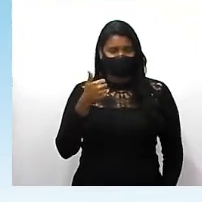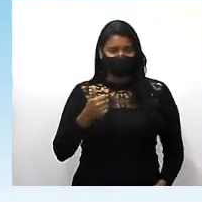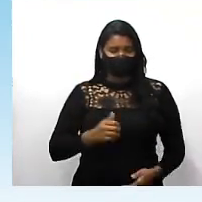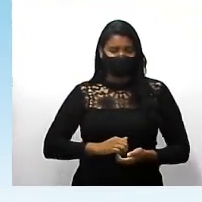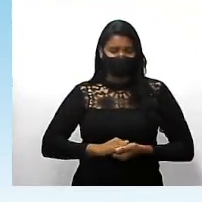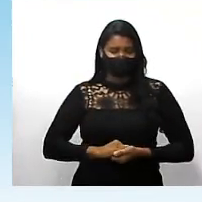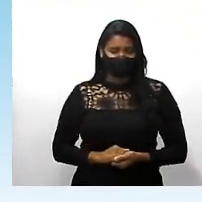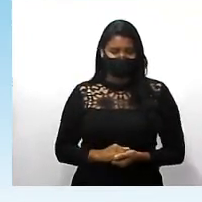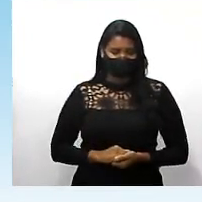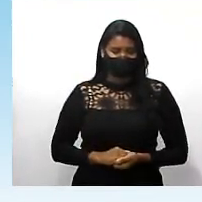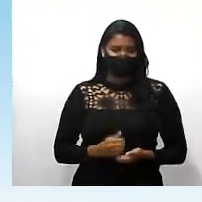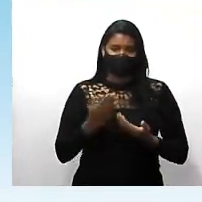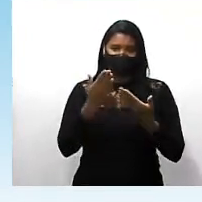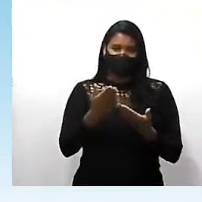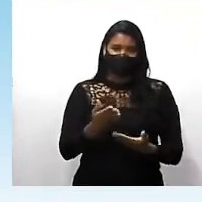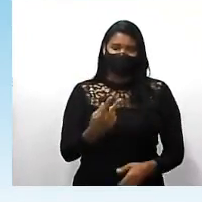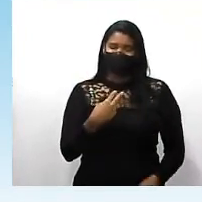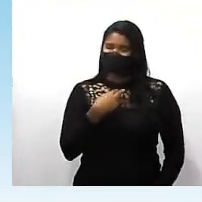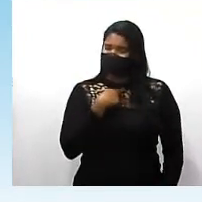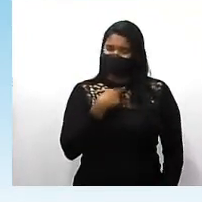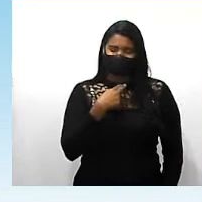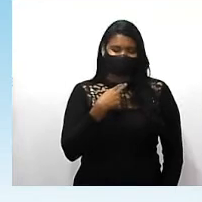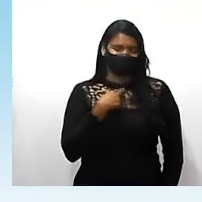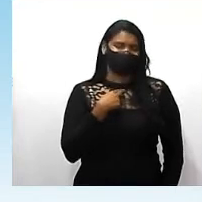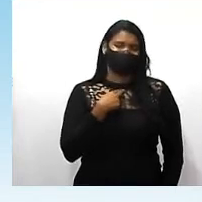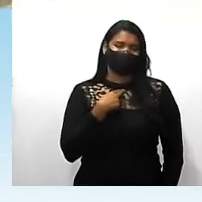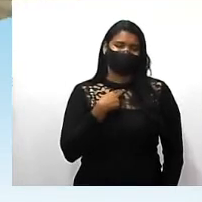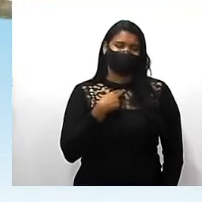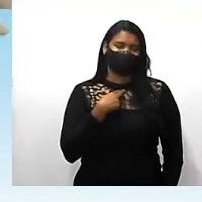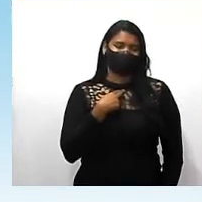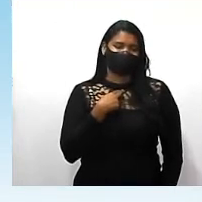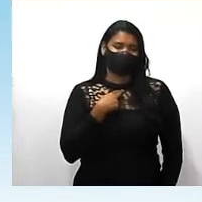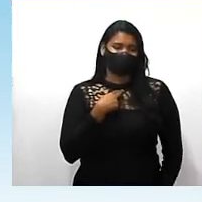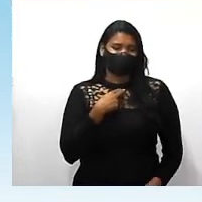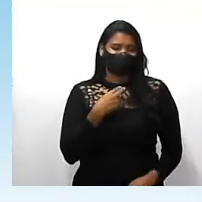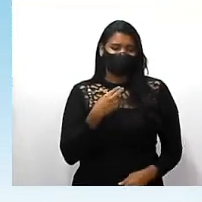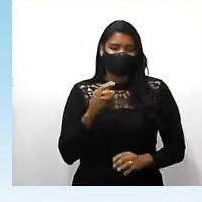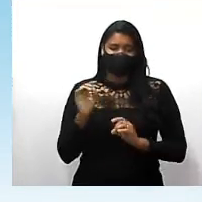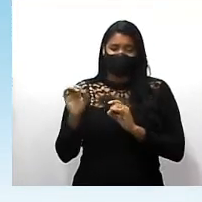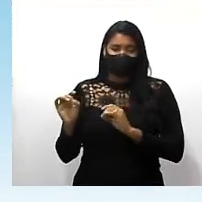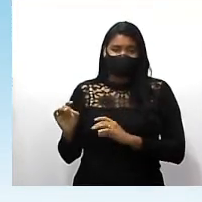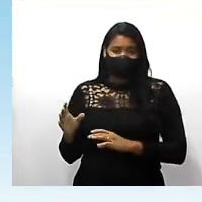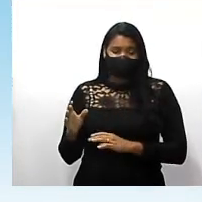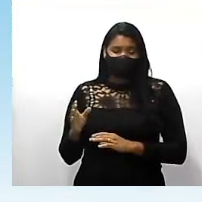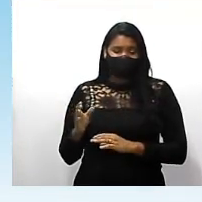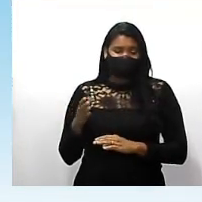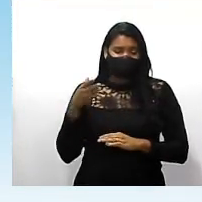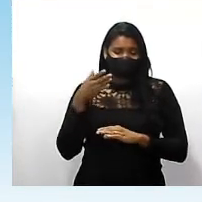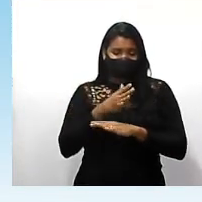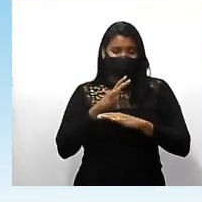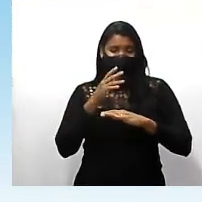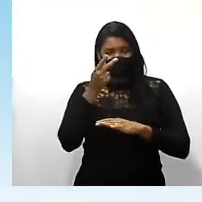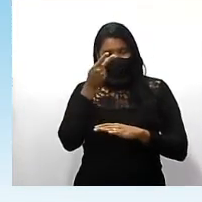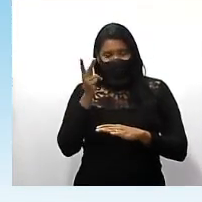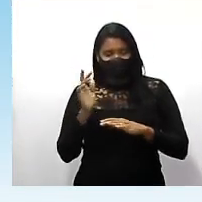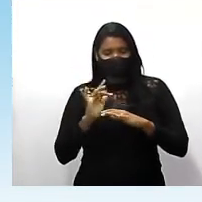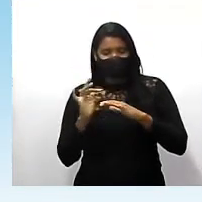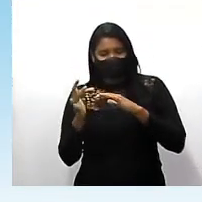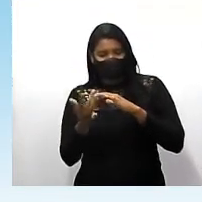você não pode deixar de forma alguma de irem lá nas redes sociais